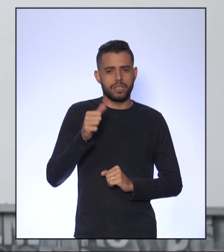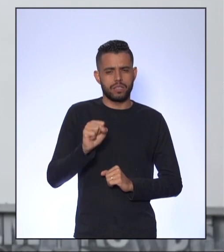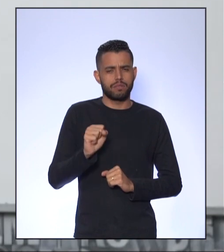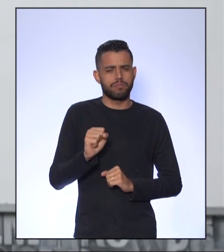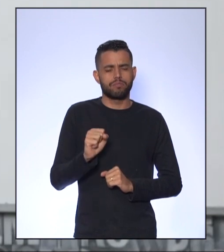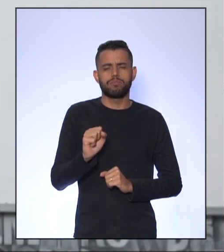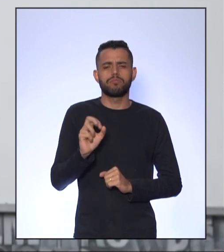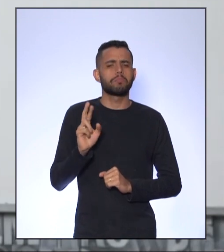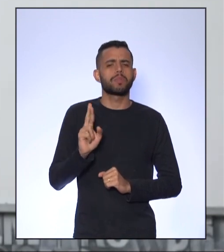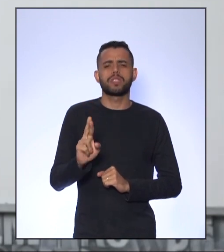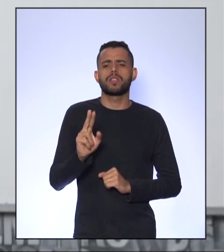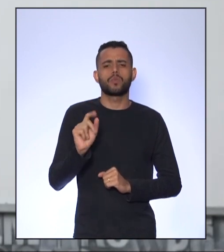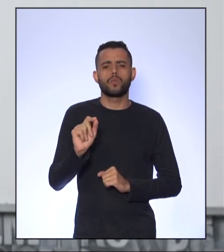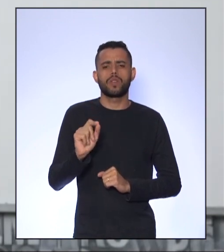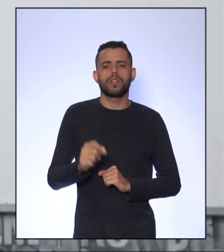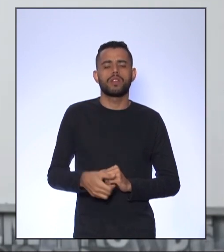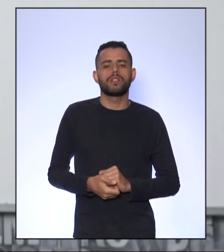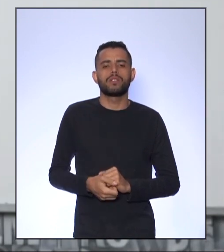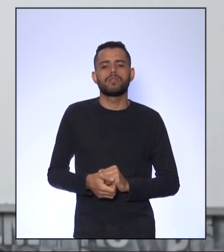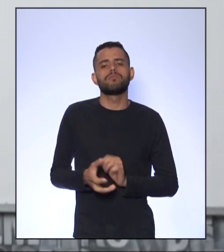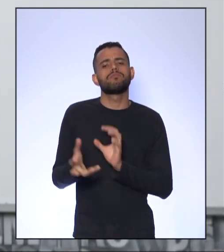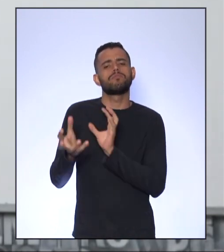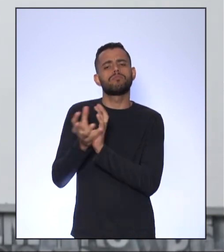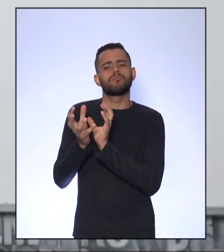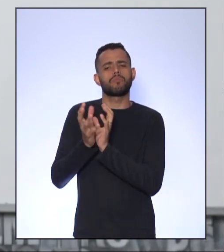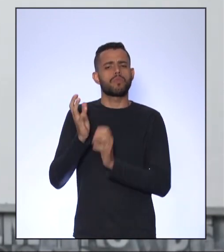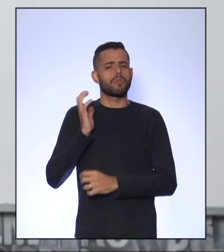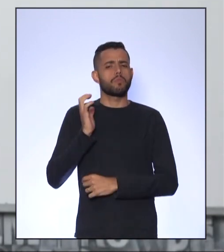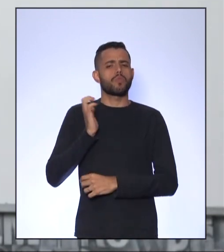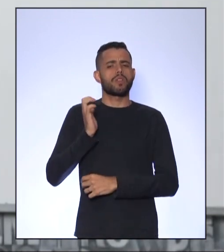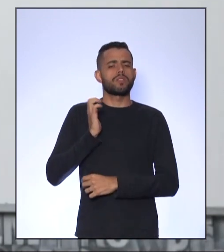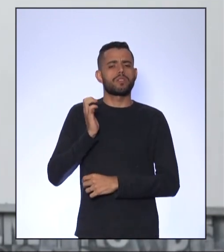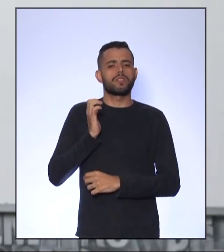representam a burguesia